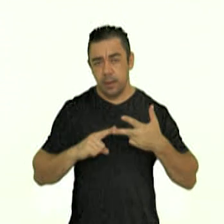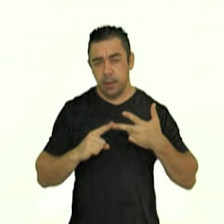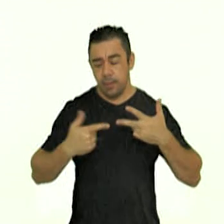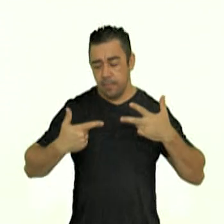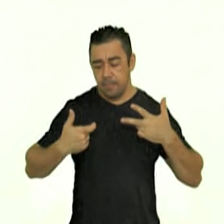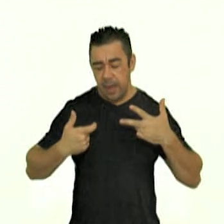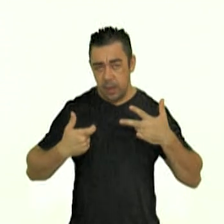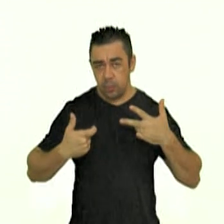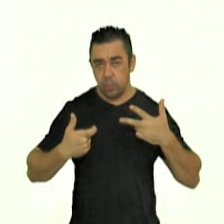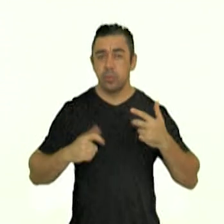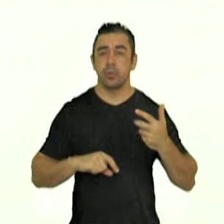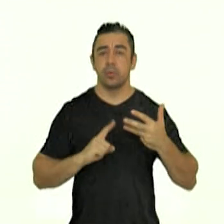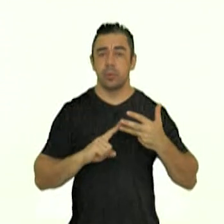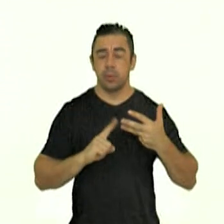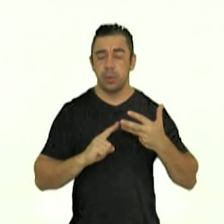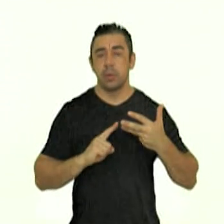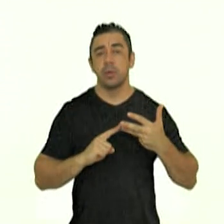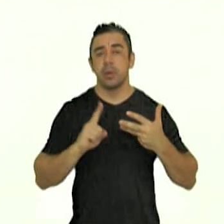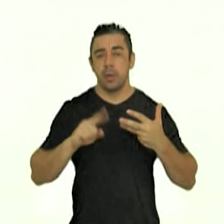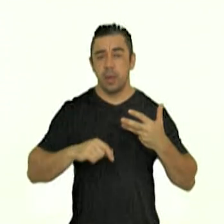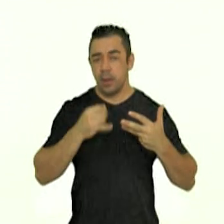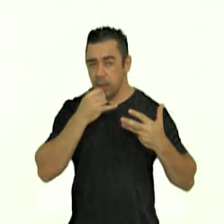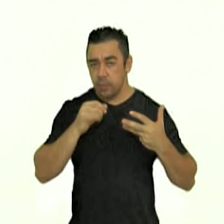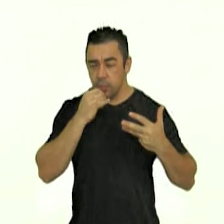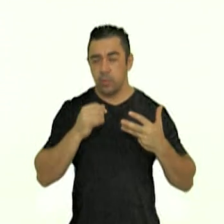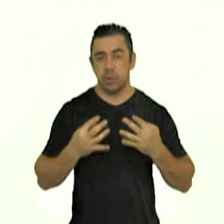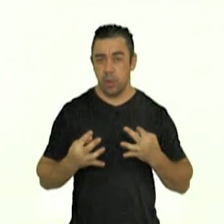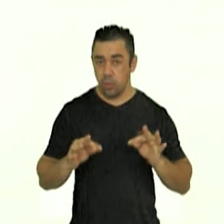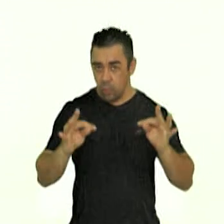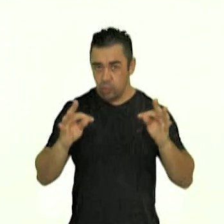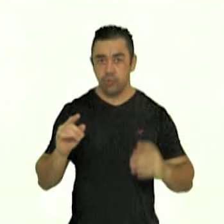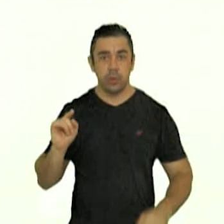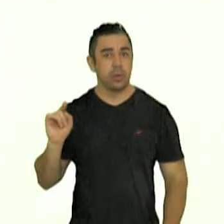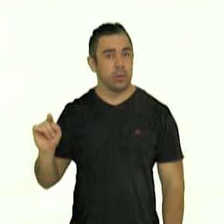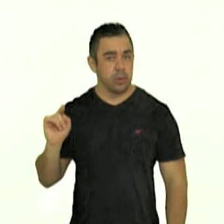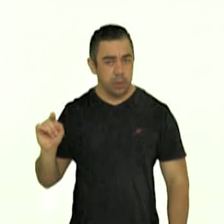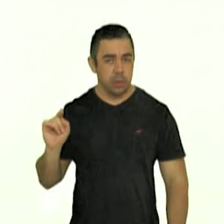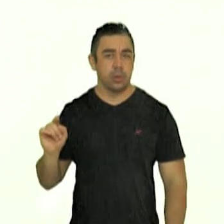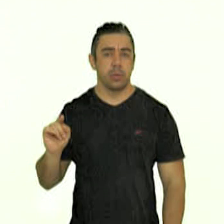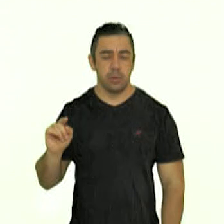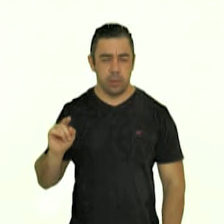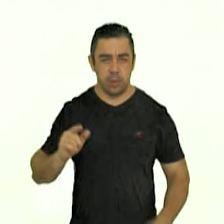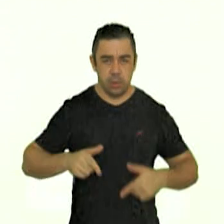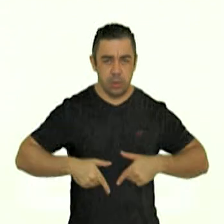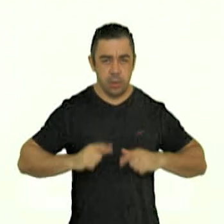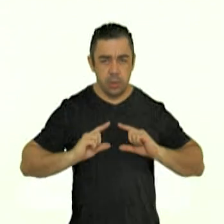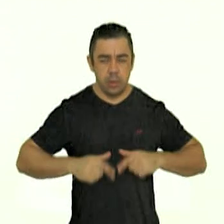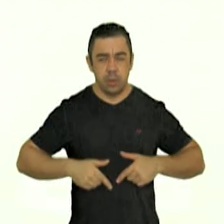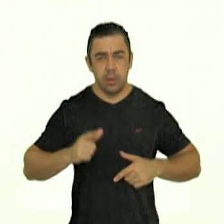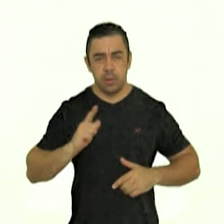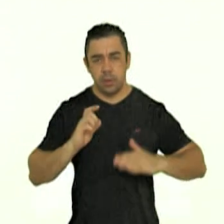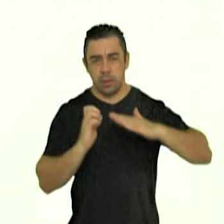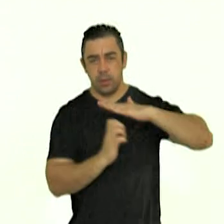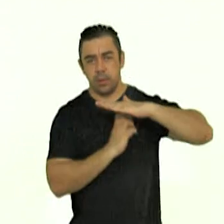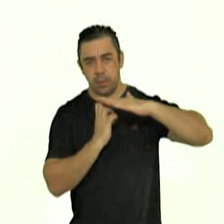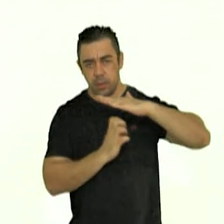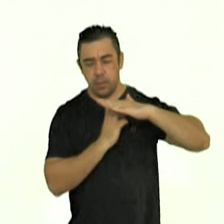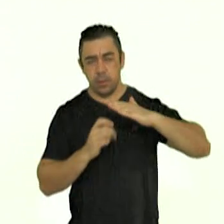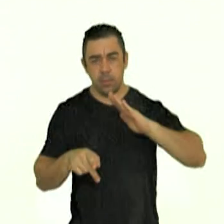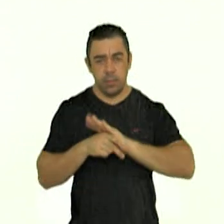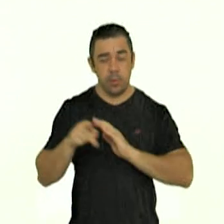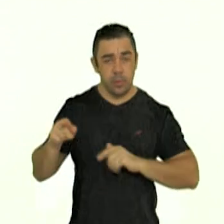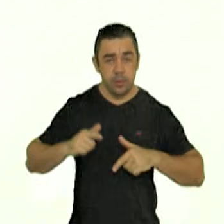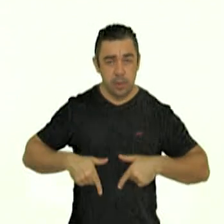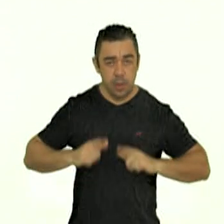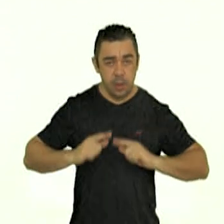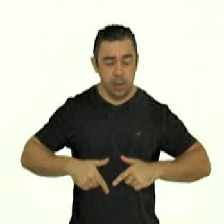a tecnologia desenvolvida em Israel. Inclusive, vi uma matéria, uma empresa de Israel